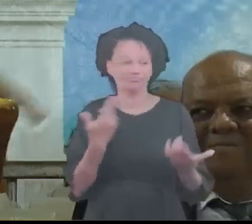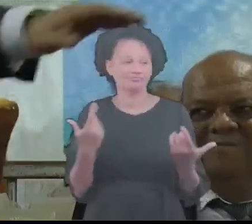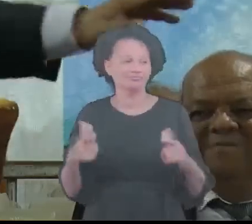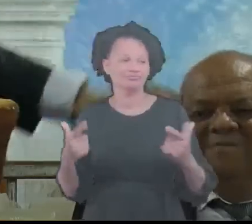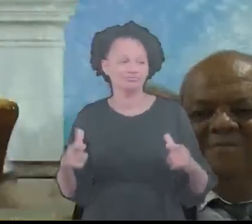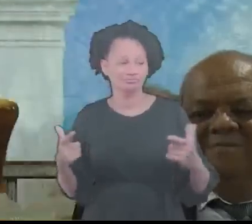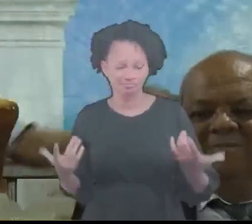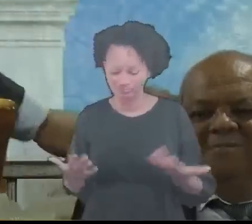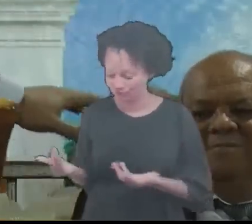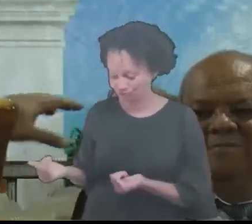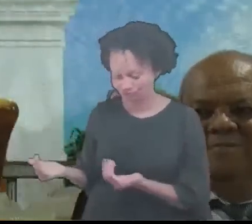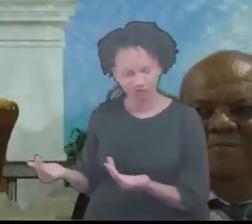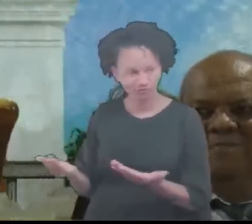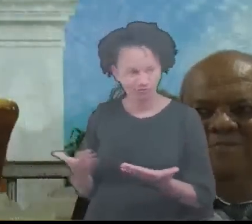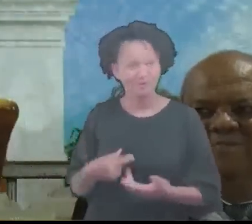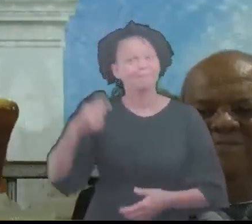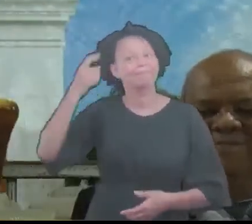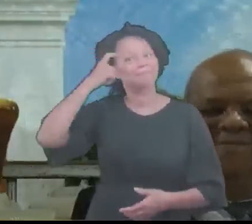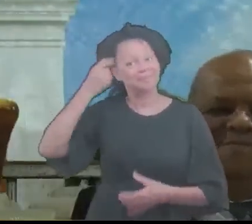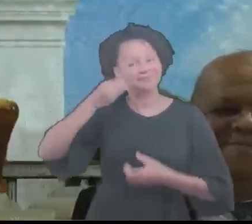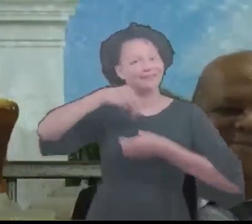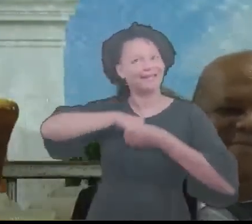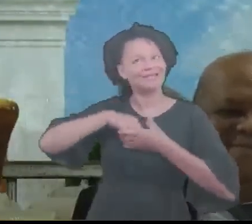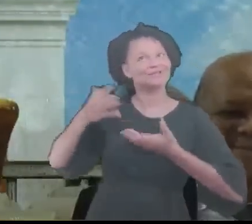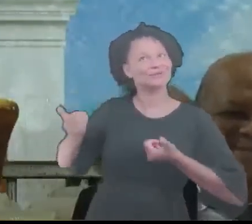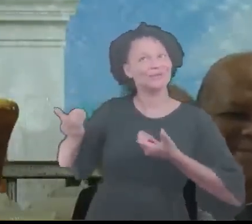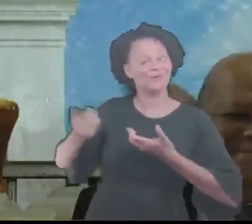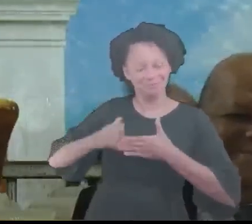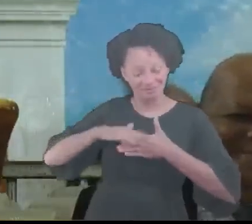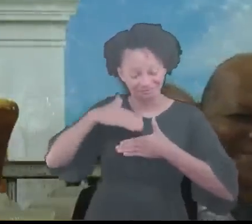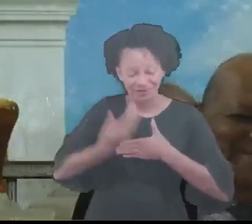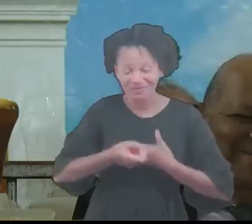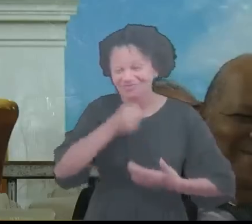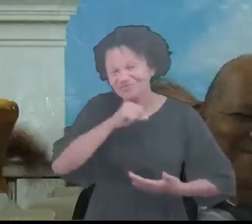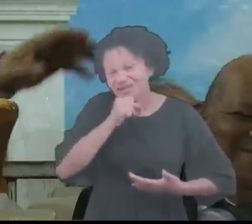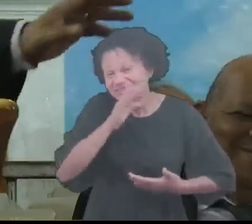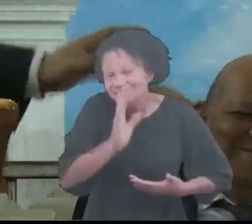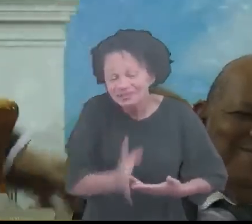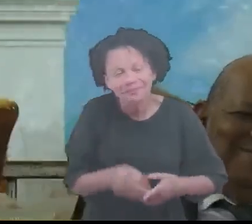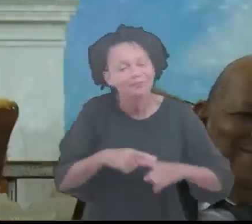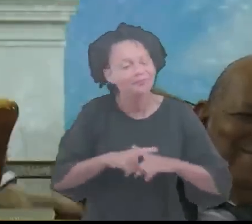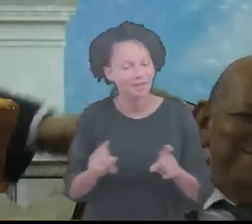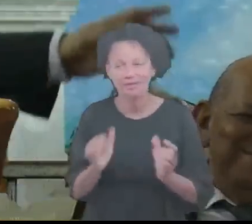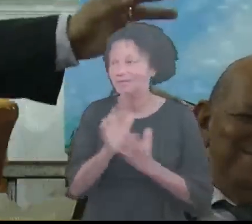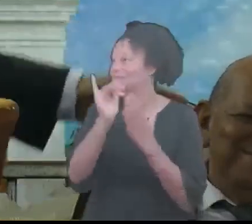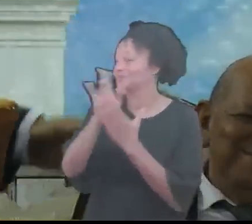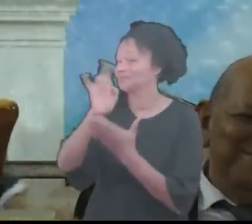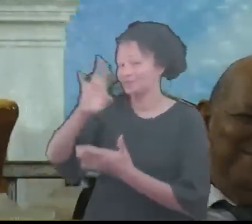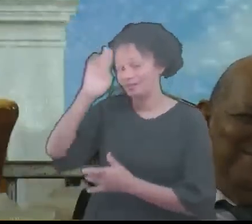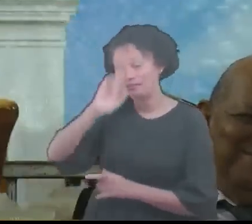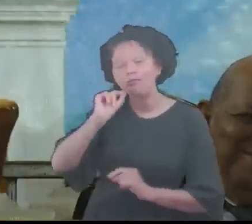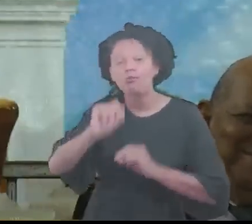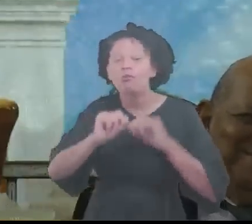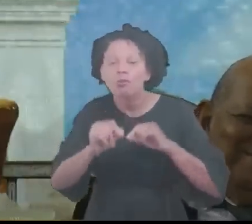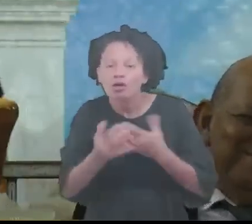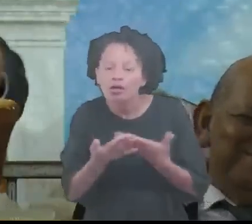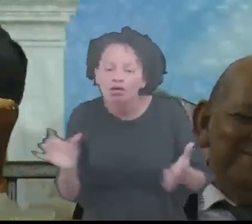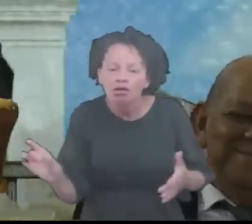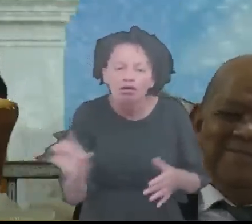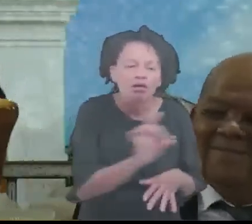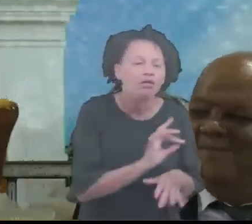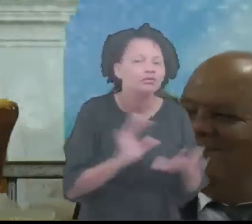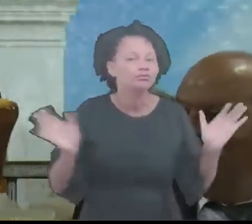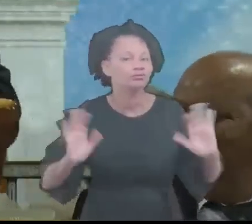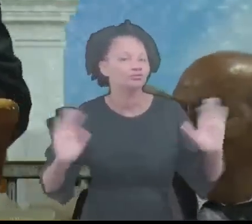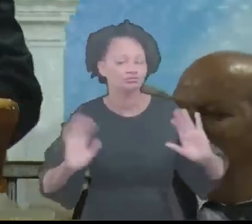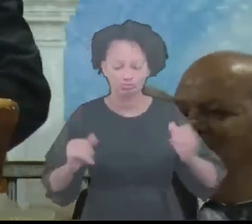mais nenhum jovem. Tem deles que pensam que são jovens. Louvado seja o nome do Senhor, mas não são jovens. Mas o que é que eles estão fazendo? Já não são